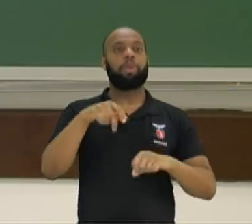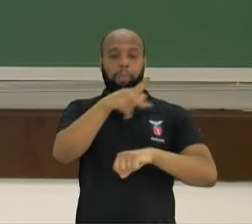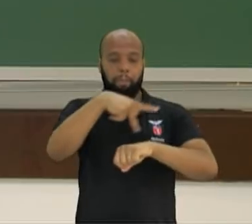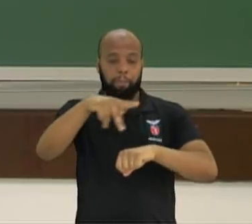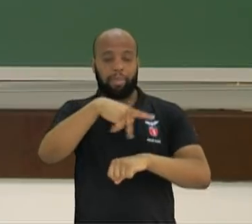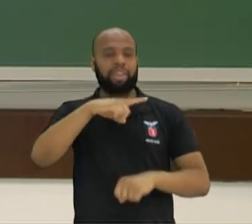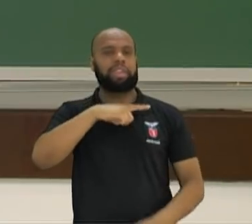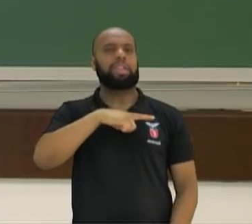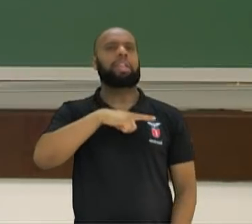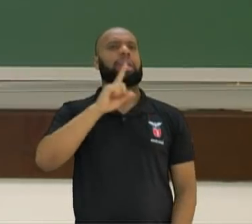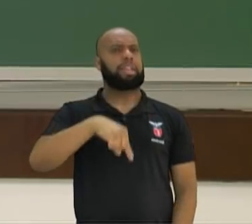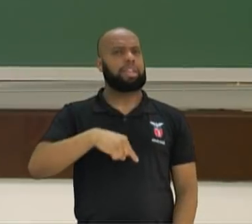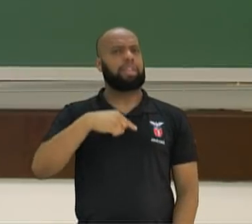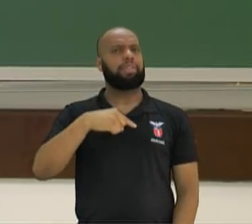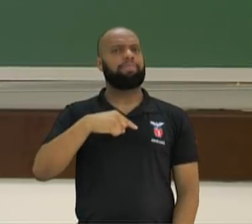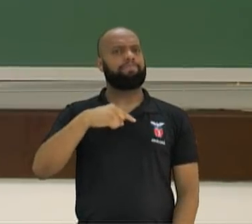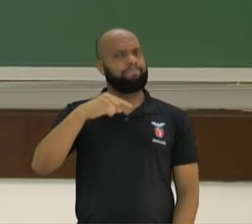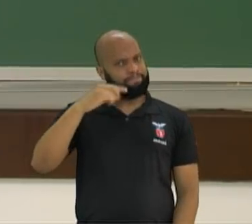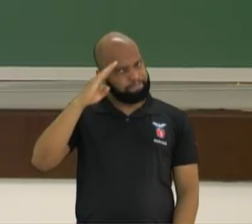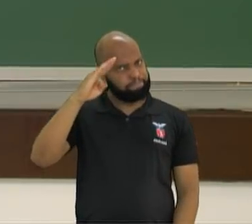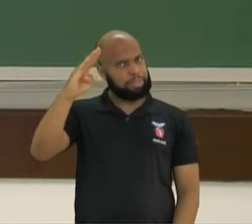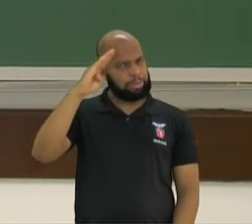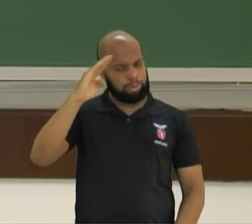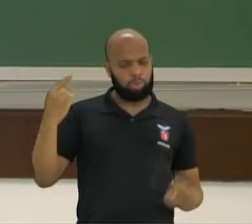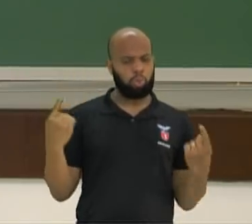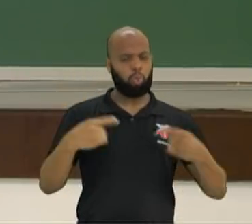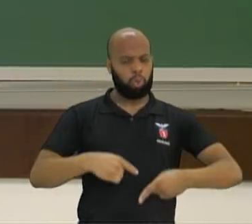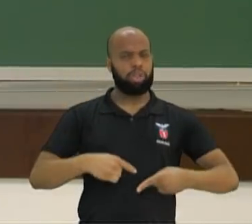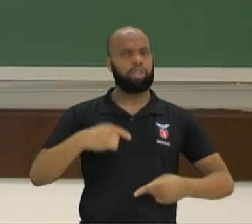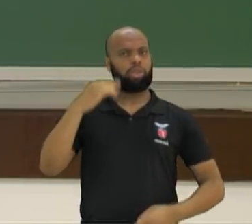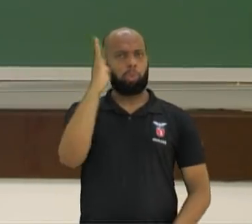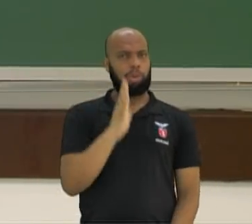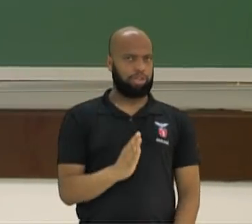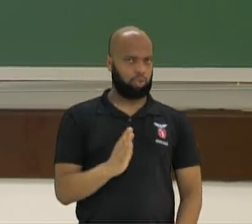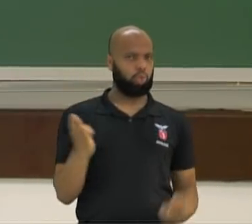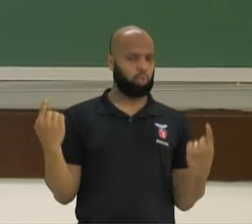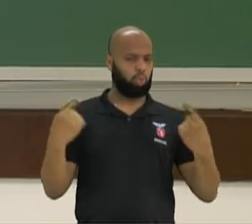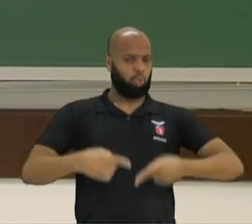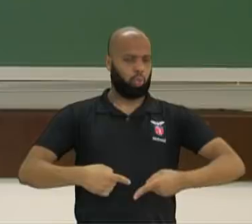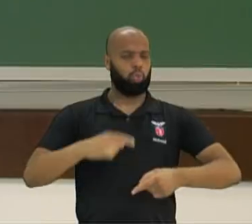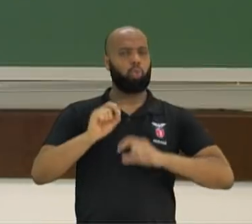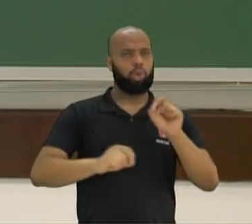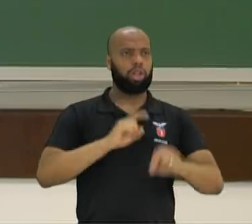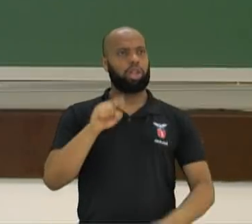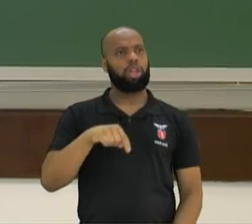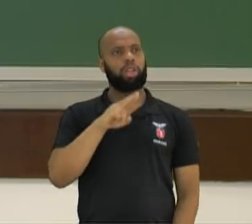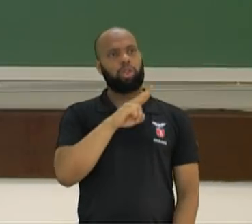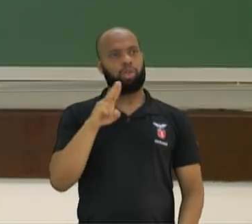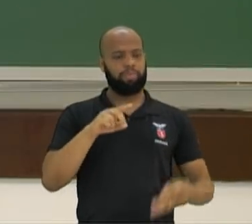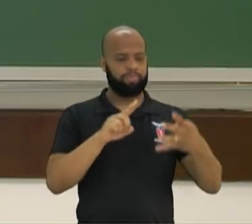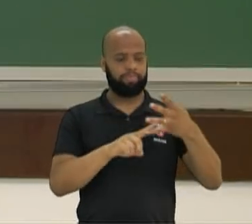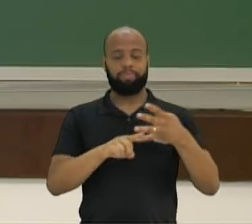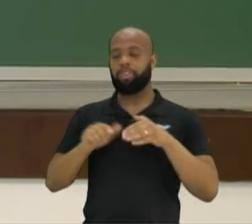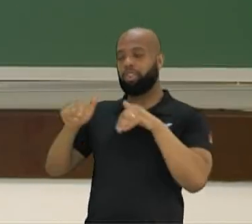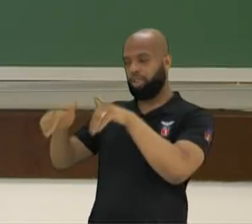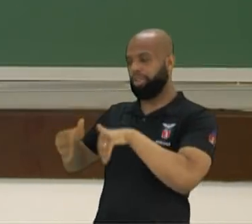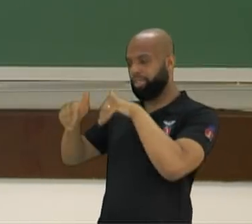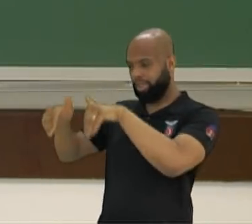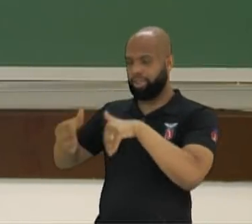Esse país é um tradicional concorrente do Brasil no mercado mundial. É lógico que estamos falando da